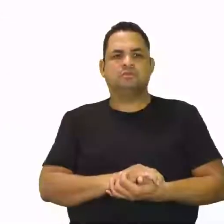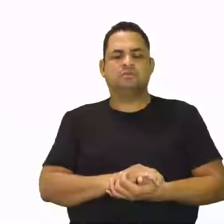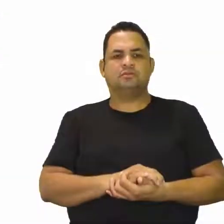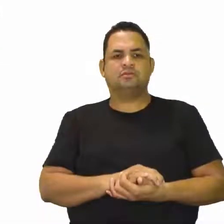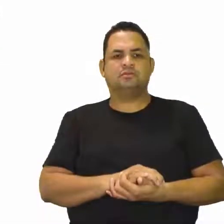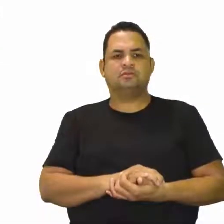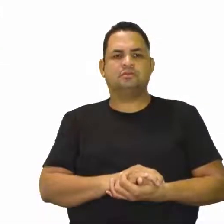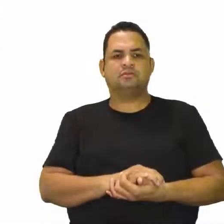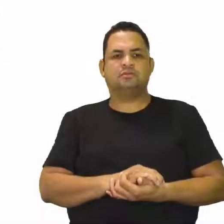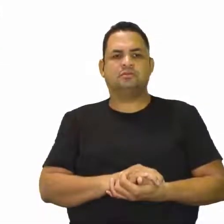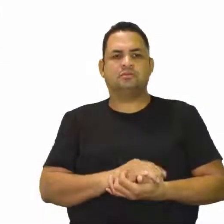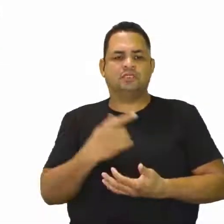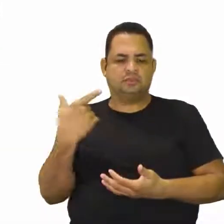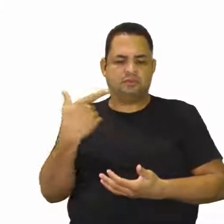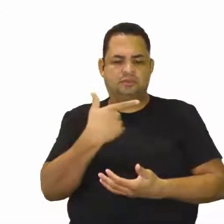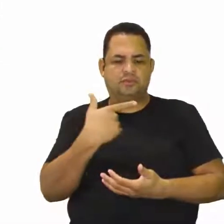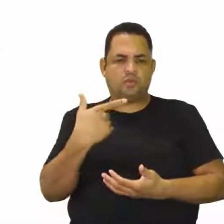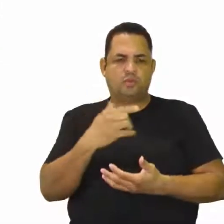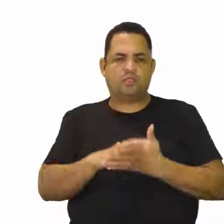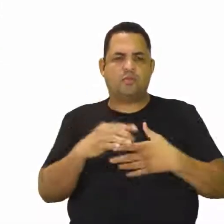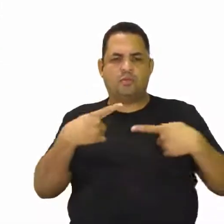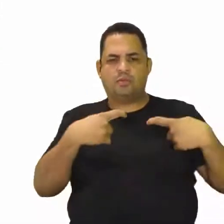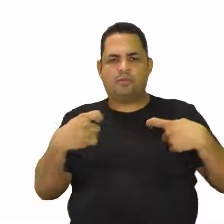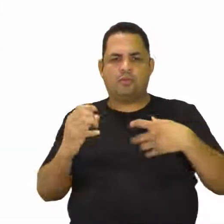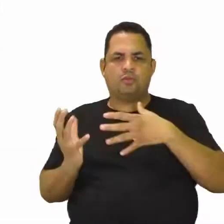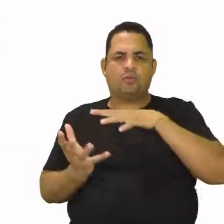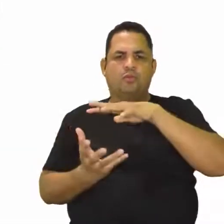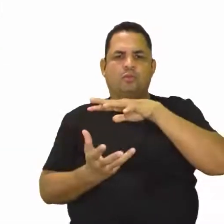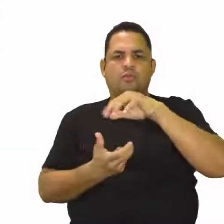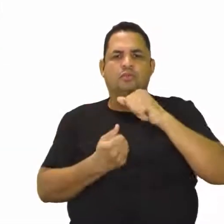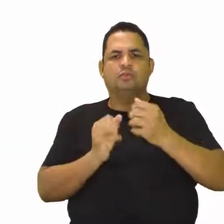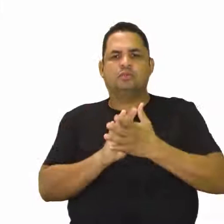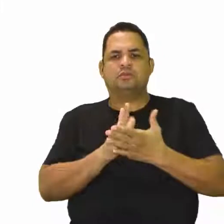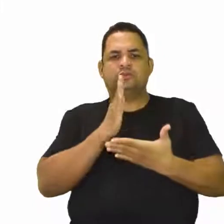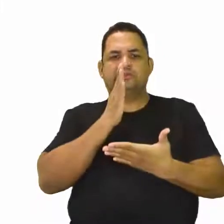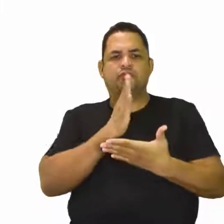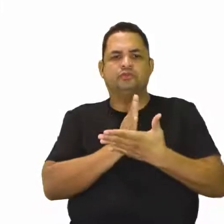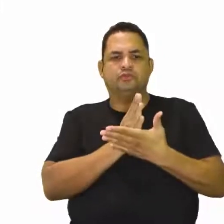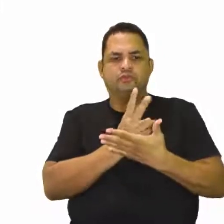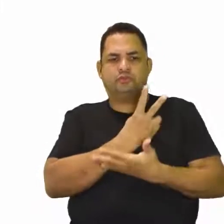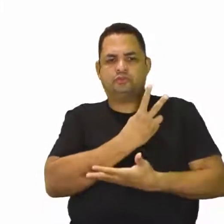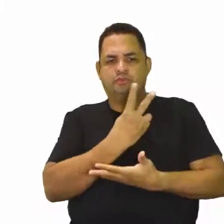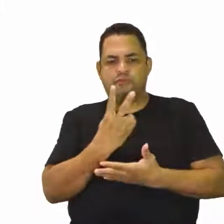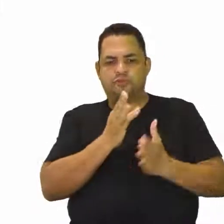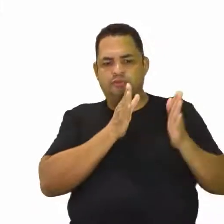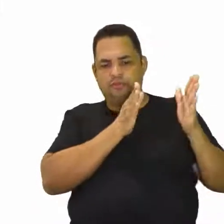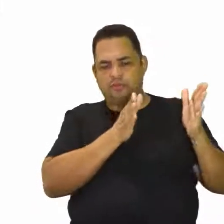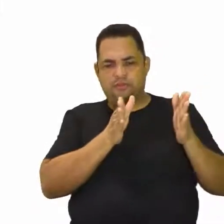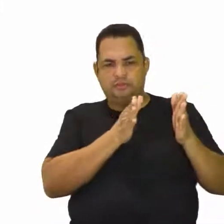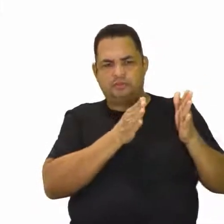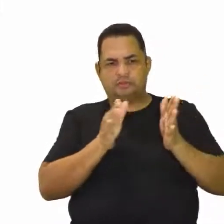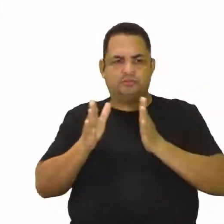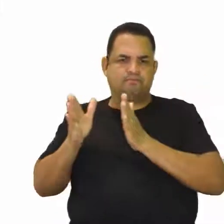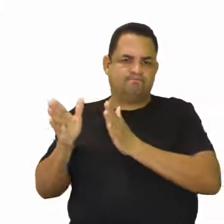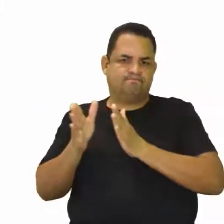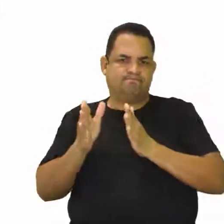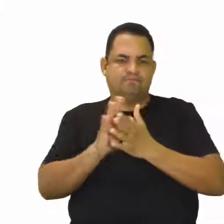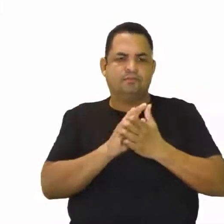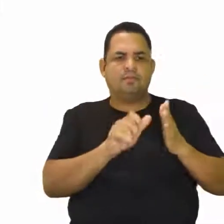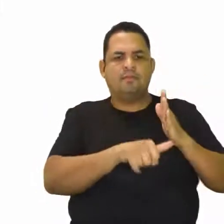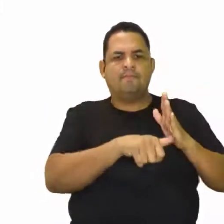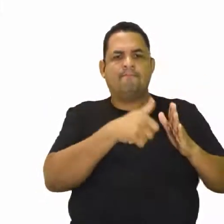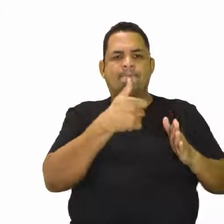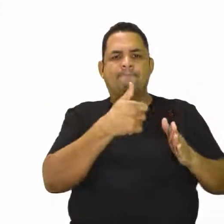Nisso, Segunda Guerra, ela pode ser dividida em 2 fases. A